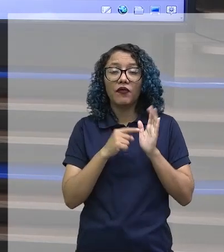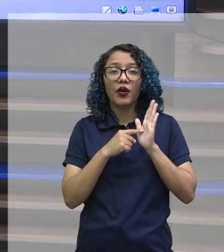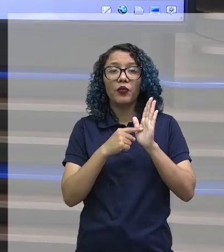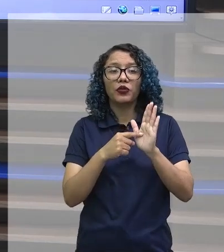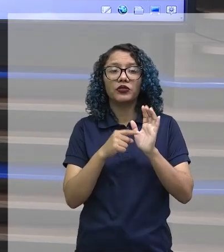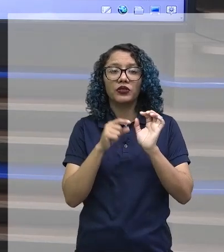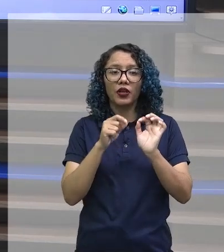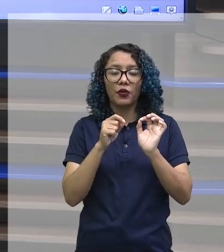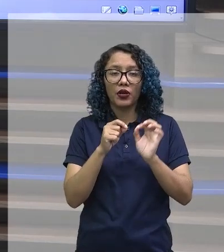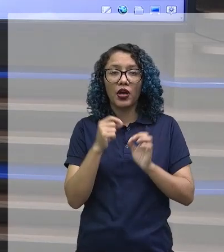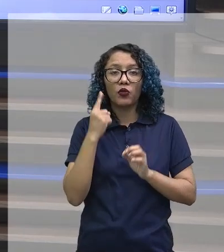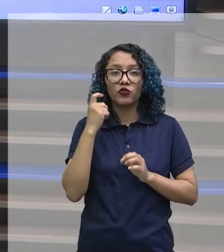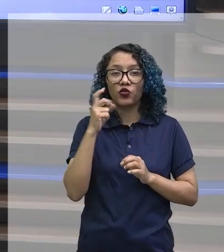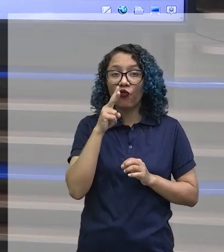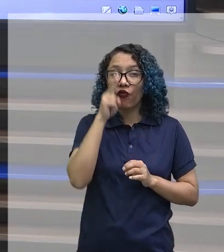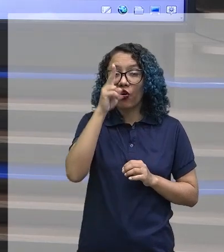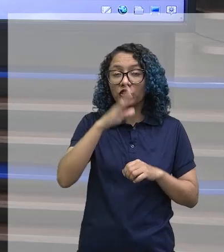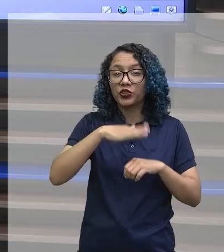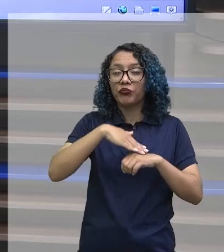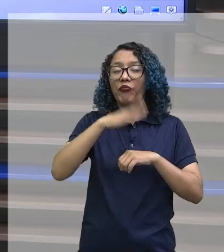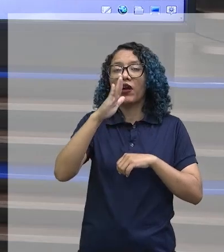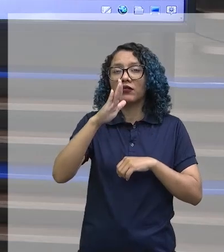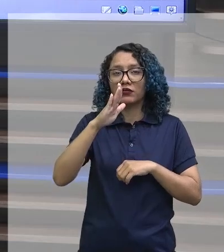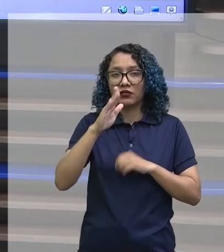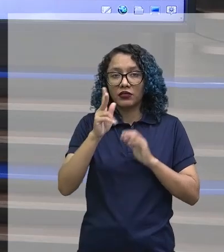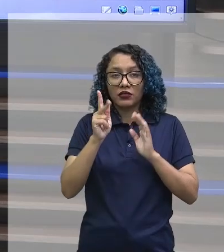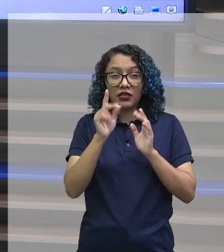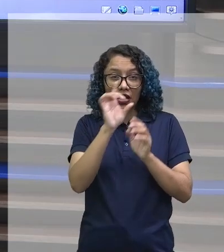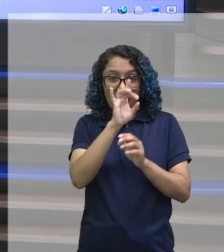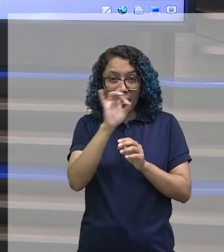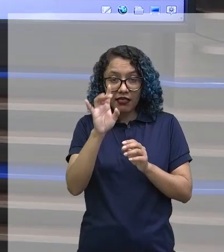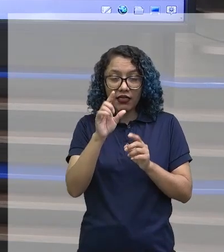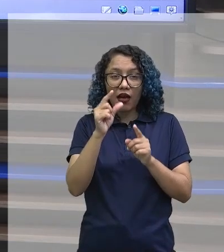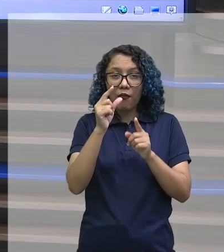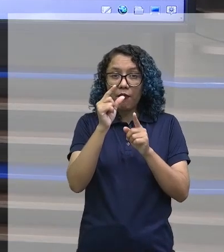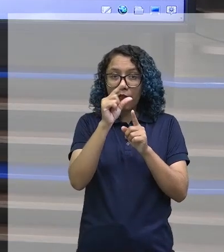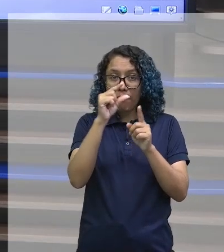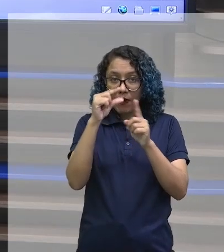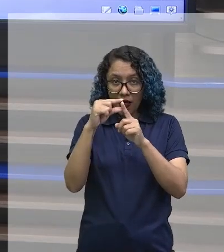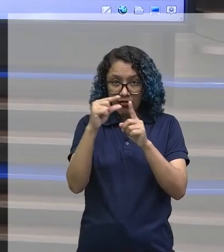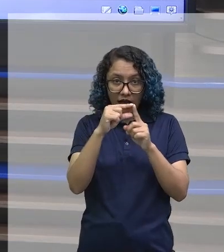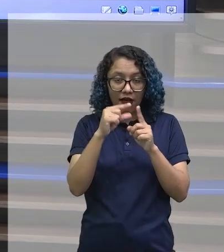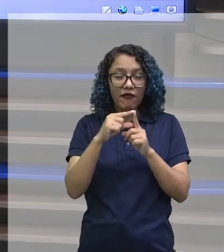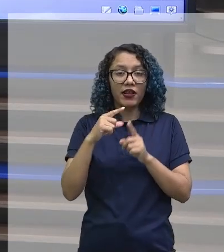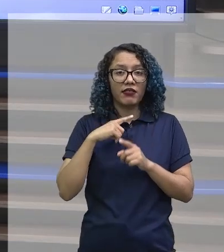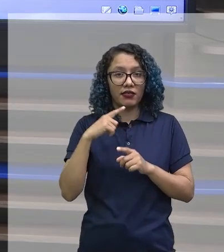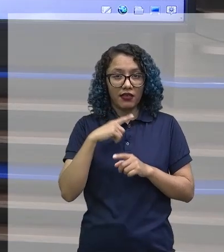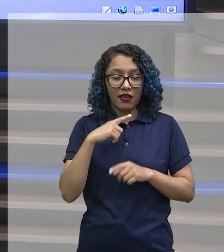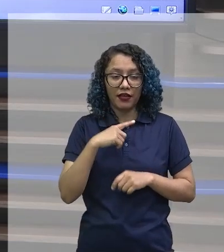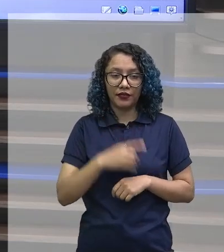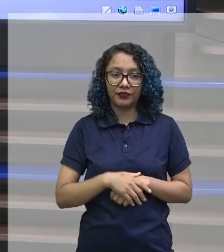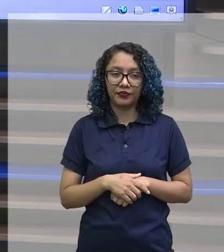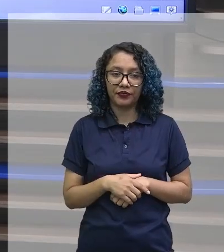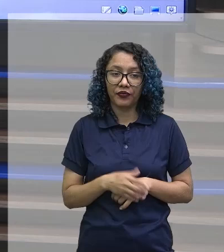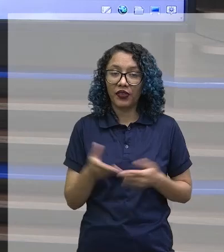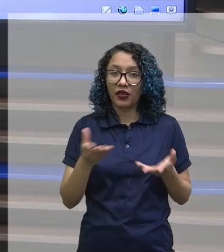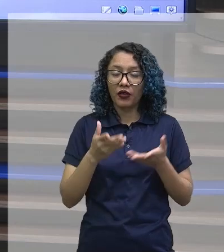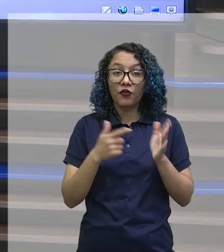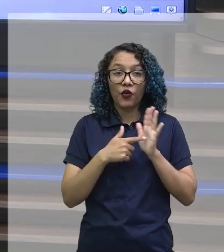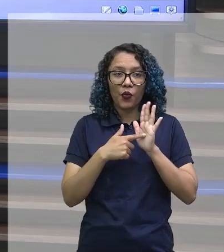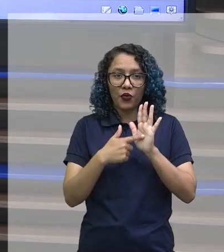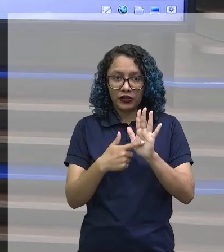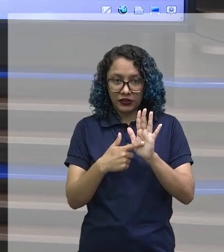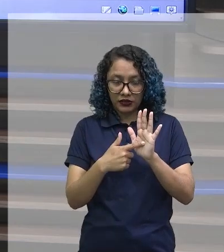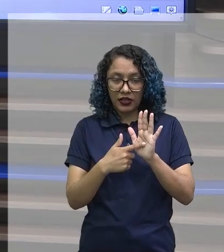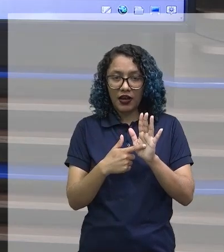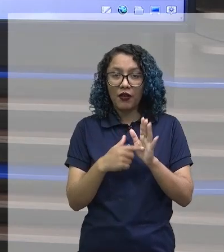som mais forte, né, em cada palavra em que ele estará. E a gente vai mostrar para vocês,